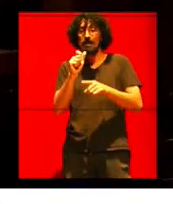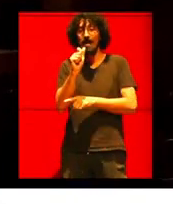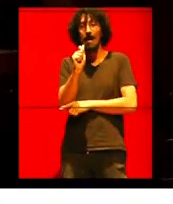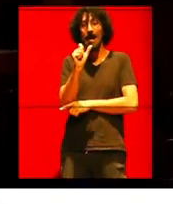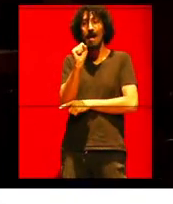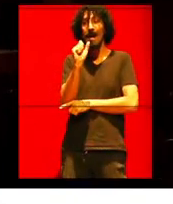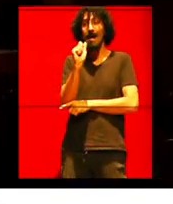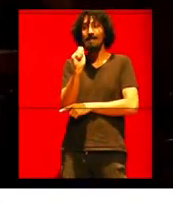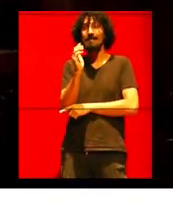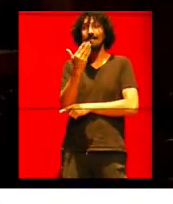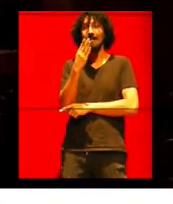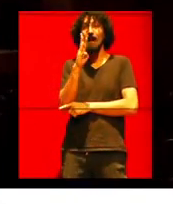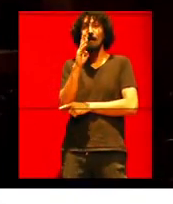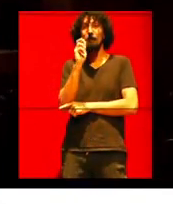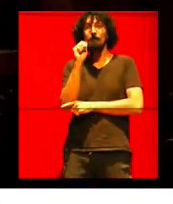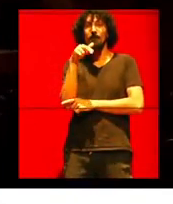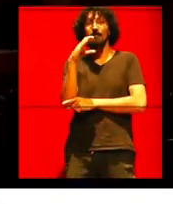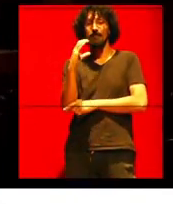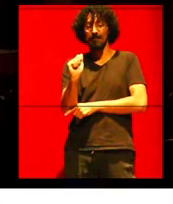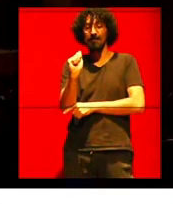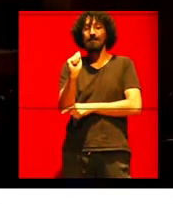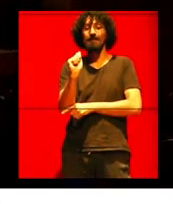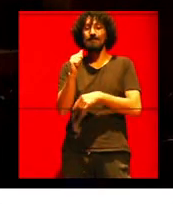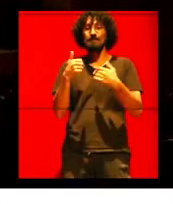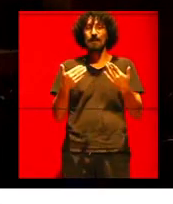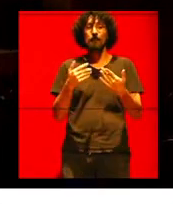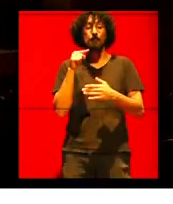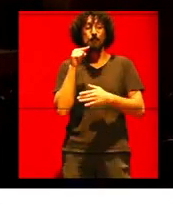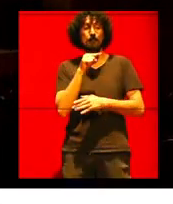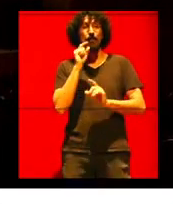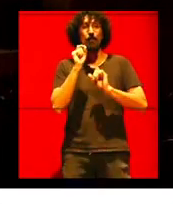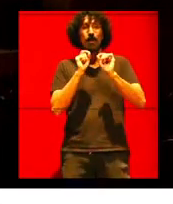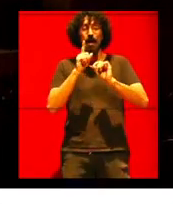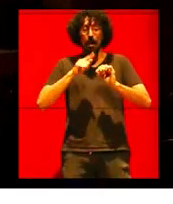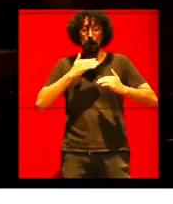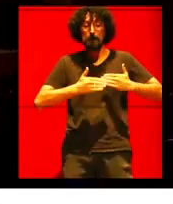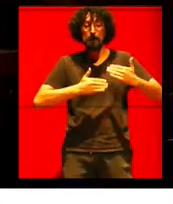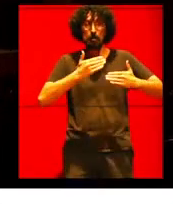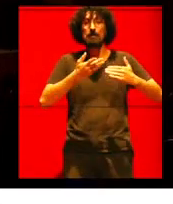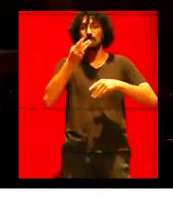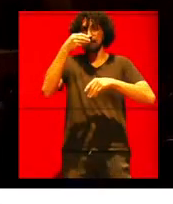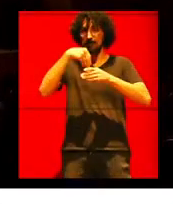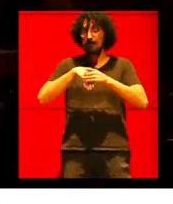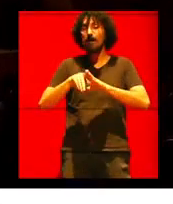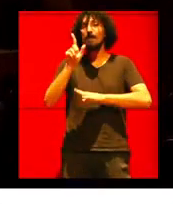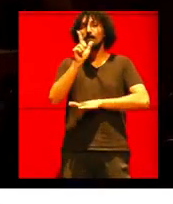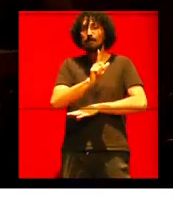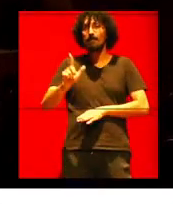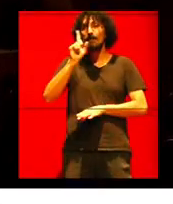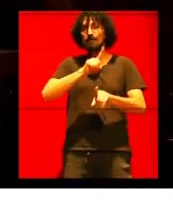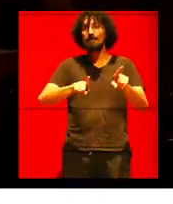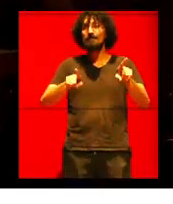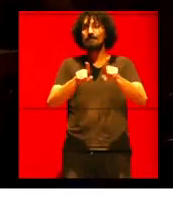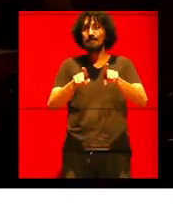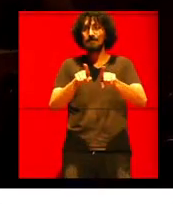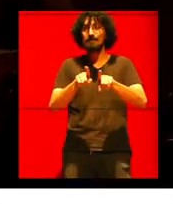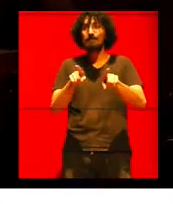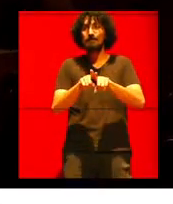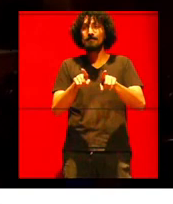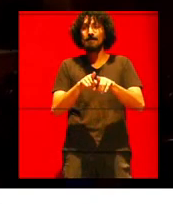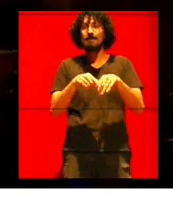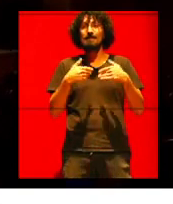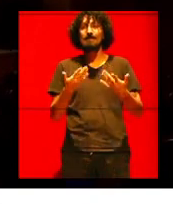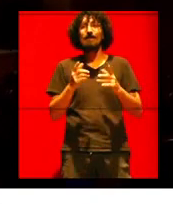vocês ajudaram, isso foi muito bacana. Isso tudo é um processo que também perpassa pelo universo da literatura, beleza? Então, pode passar o slide,